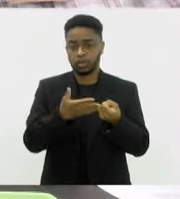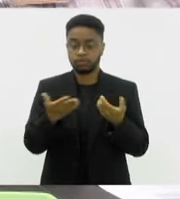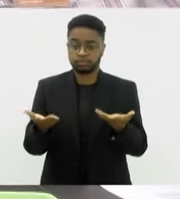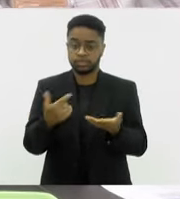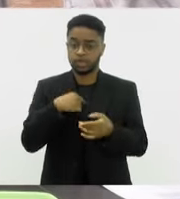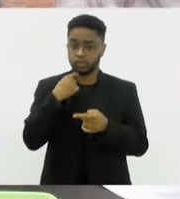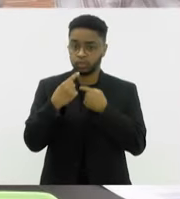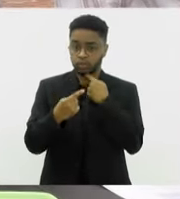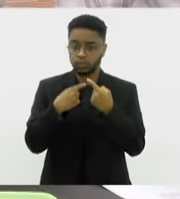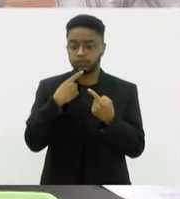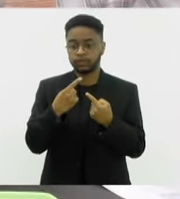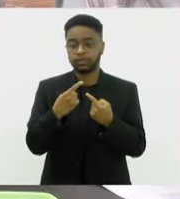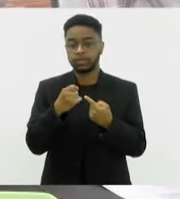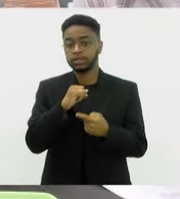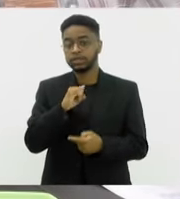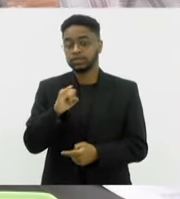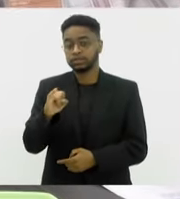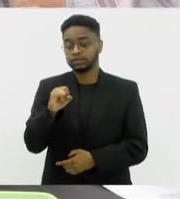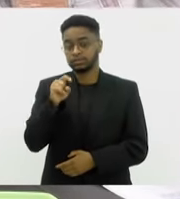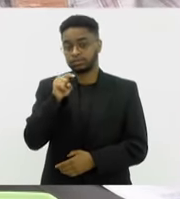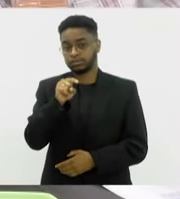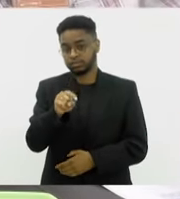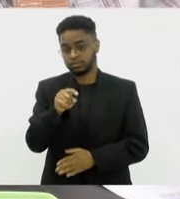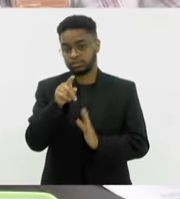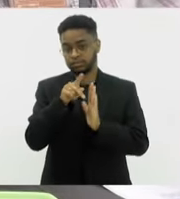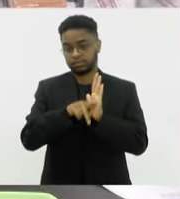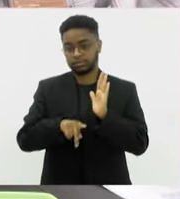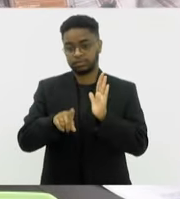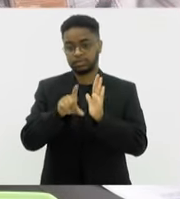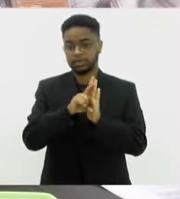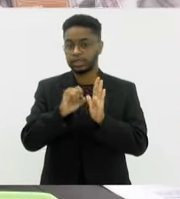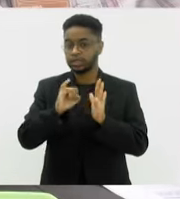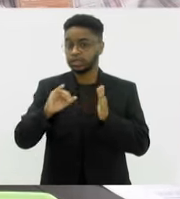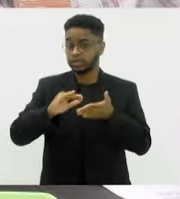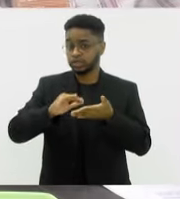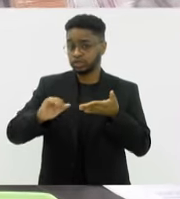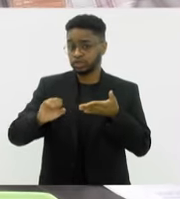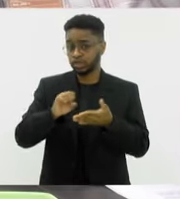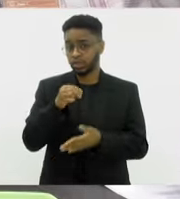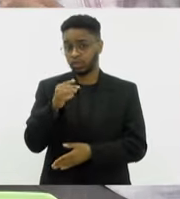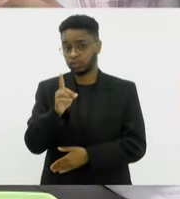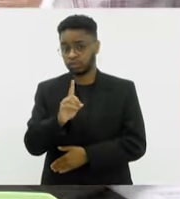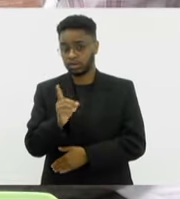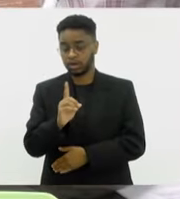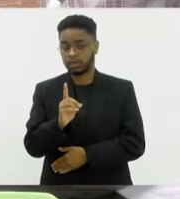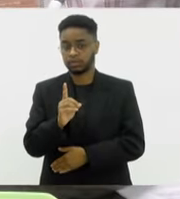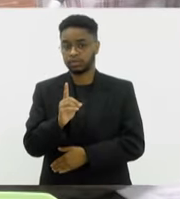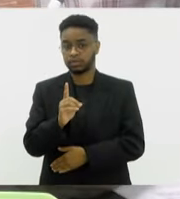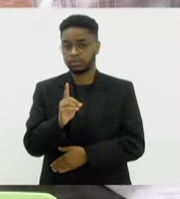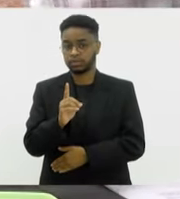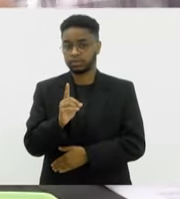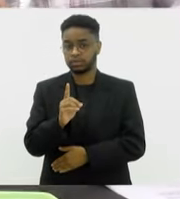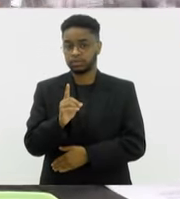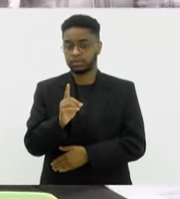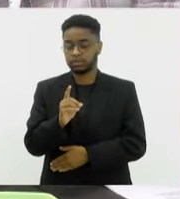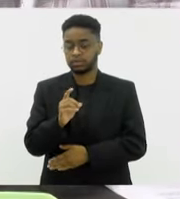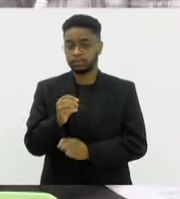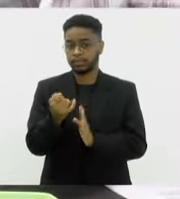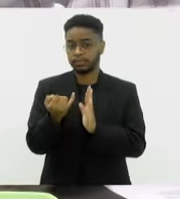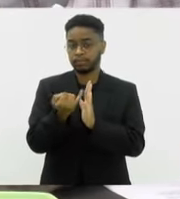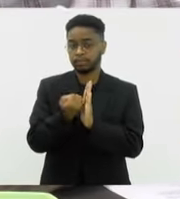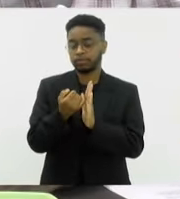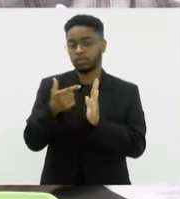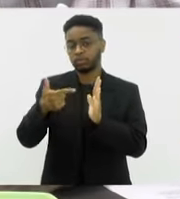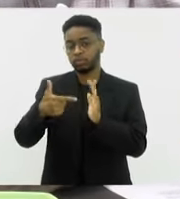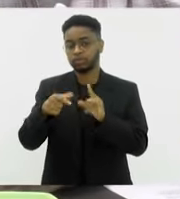dúvida. Se o vosso projeto suprime ou não os incisos 2